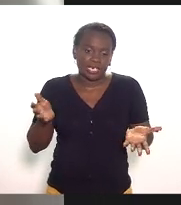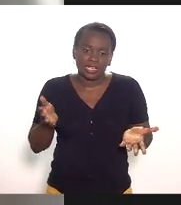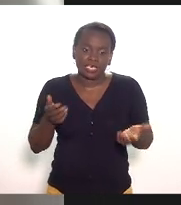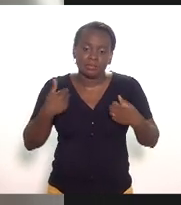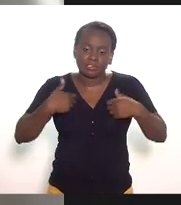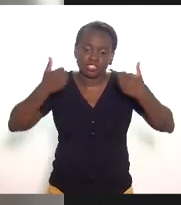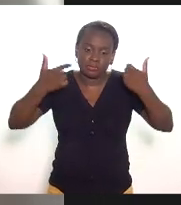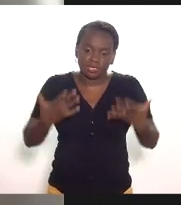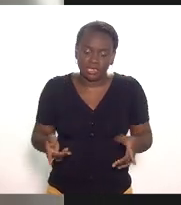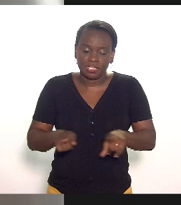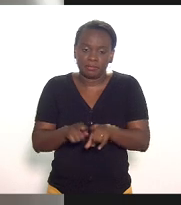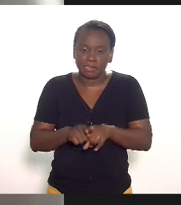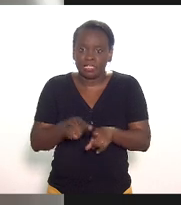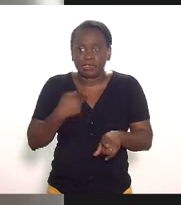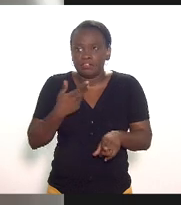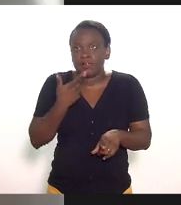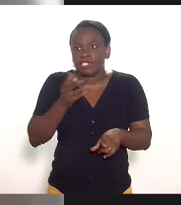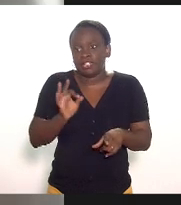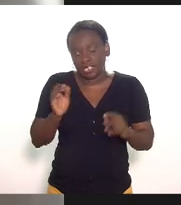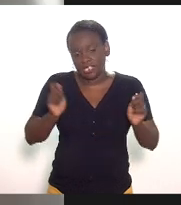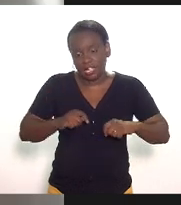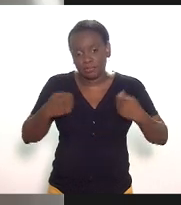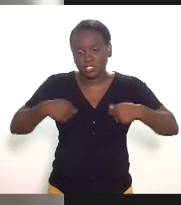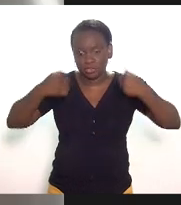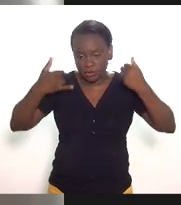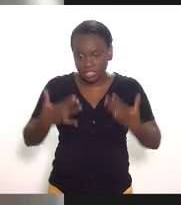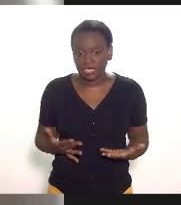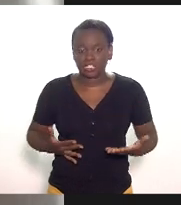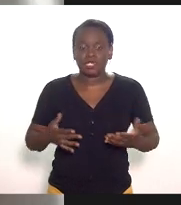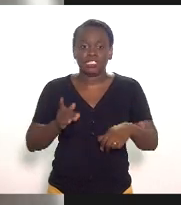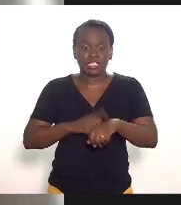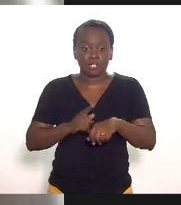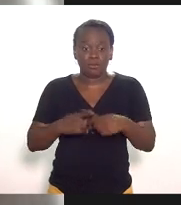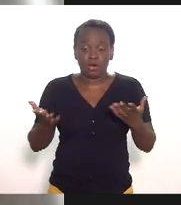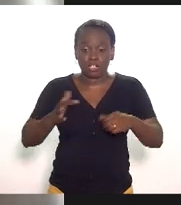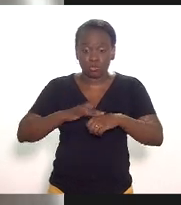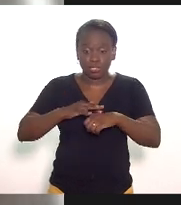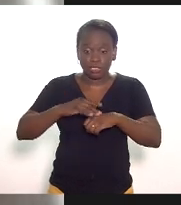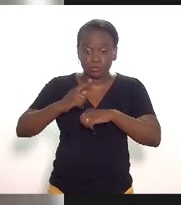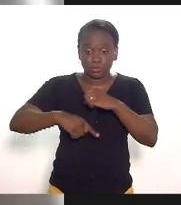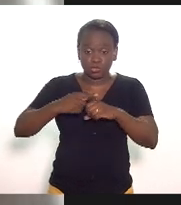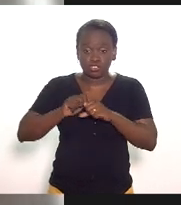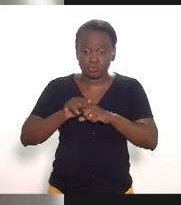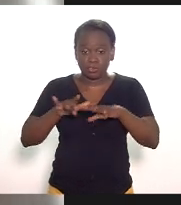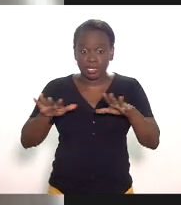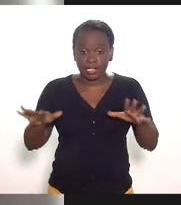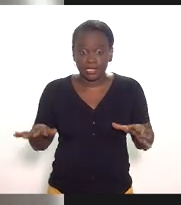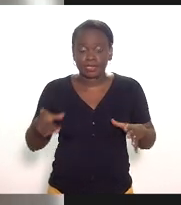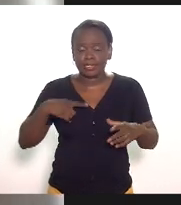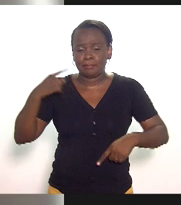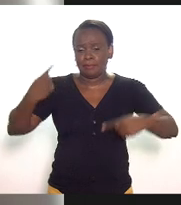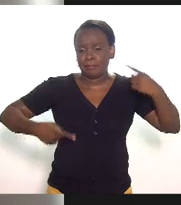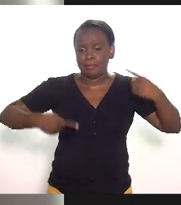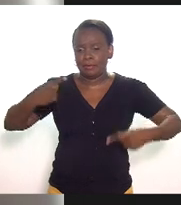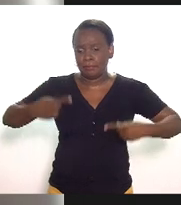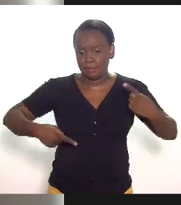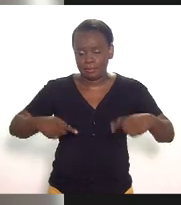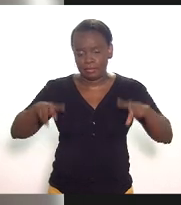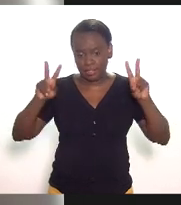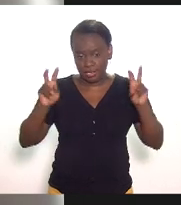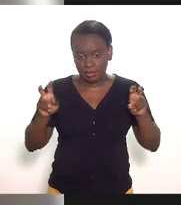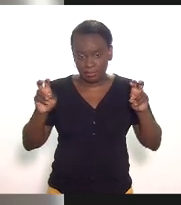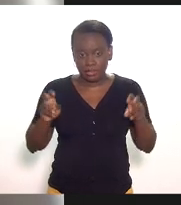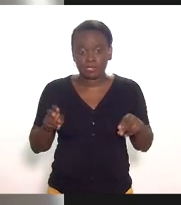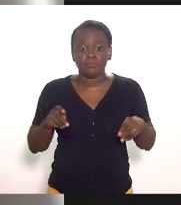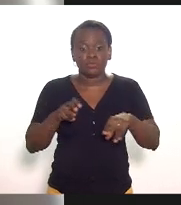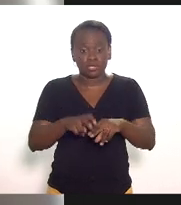me manifestar numa discussão tão emblemática quanto essa, nesse momento de pandemia. A extrema politização do tema